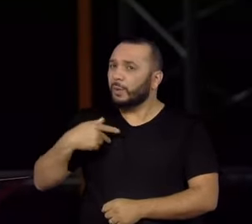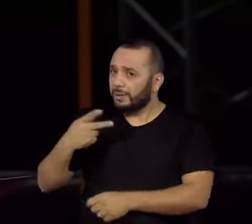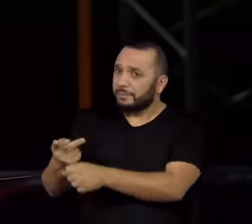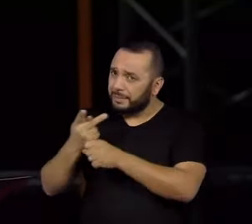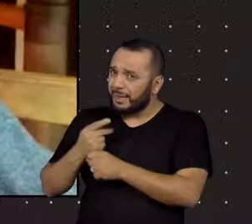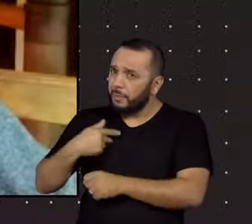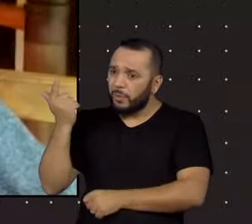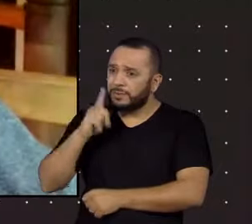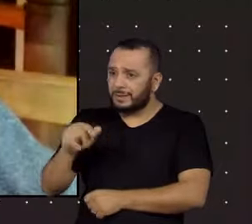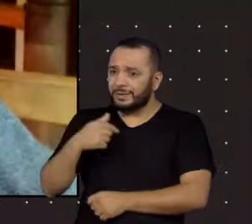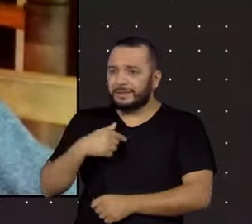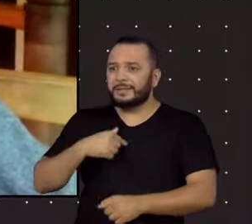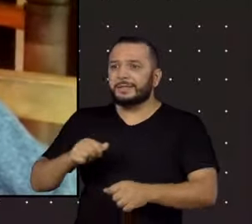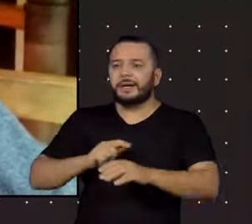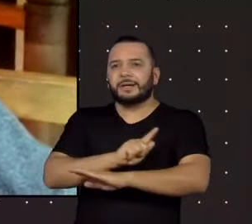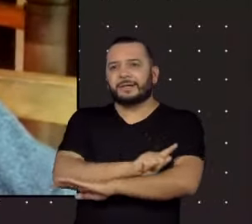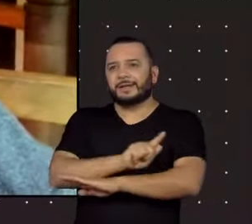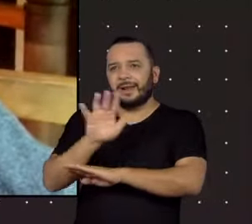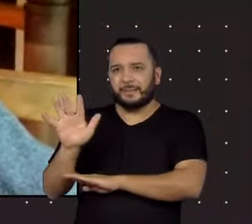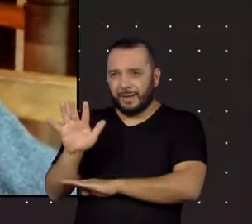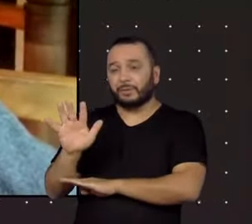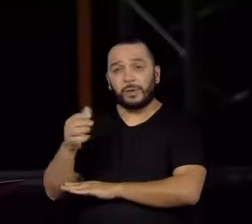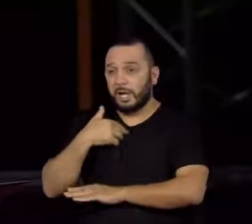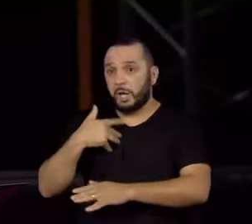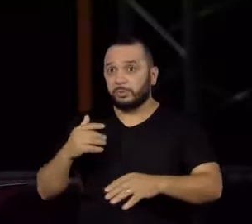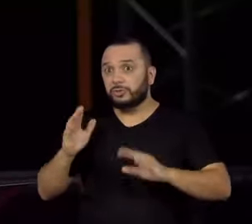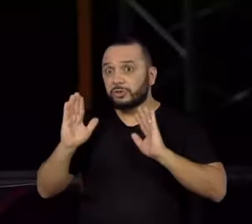quero vivenciar a decadência, vou ficar então,